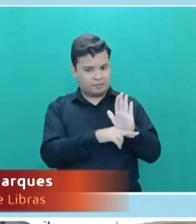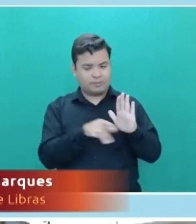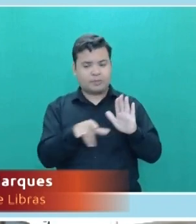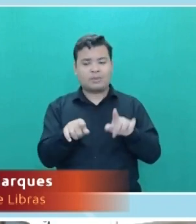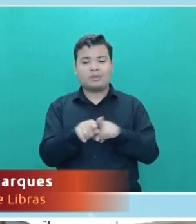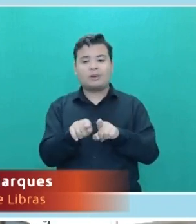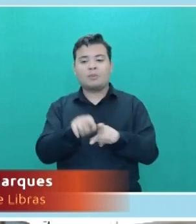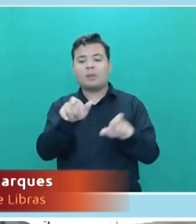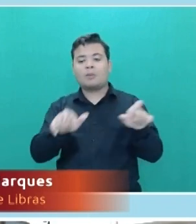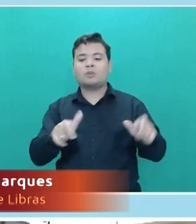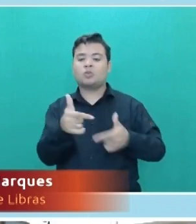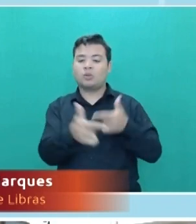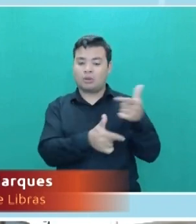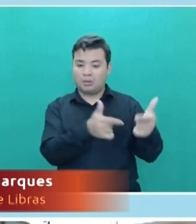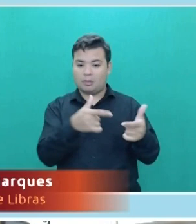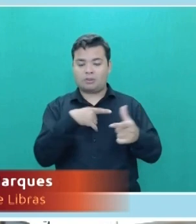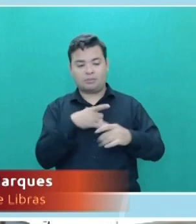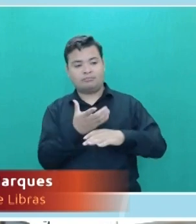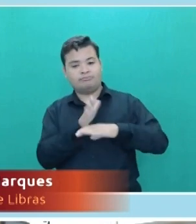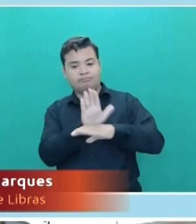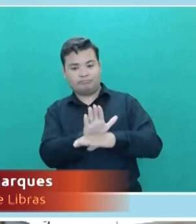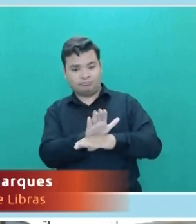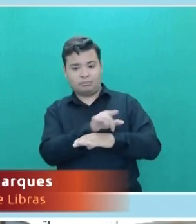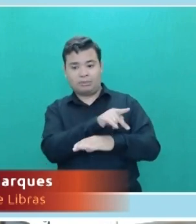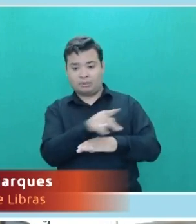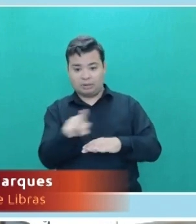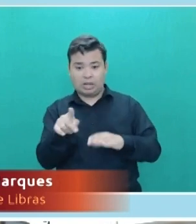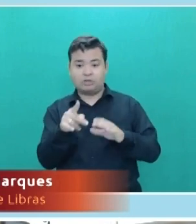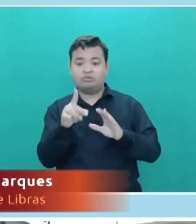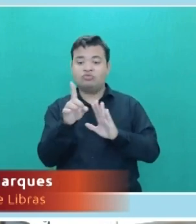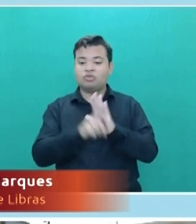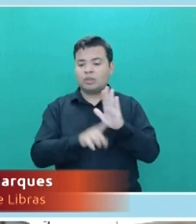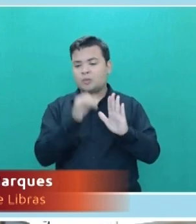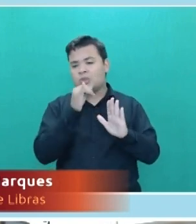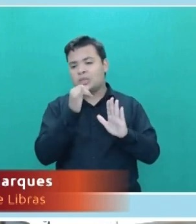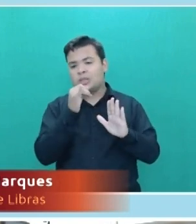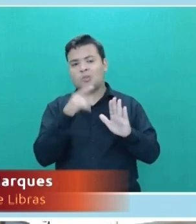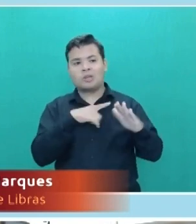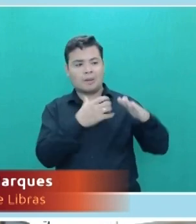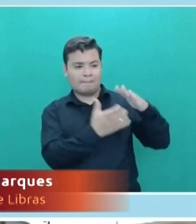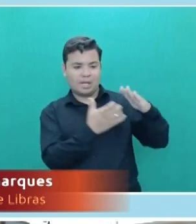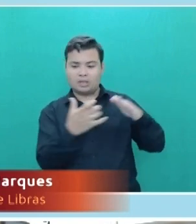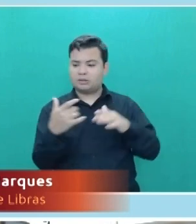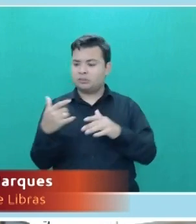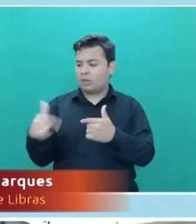tem direitos, né, aí retirados, violados. E a Justiça do Trabalho também é muito